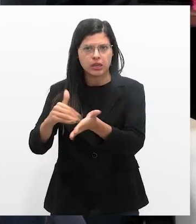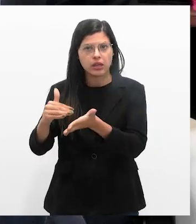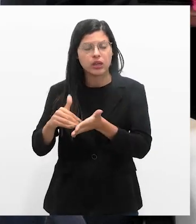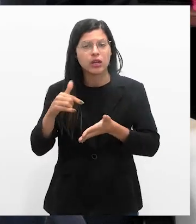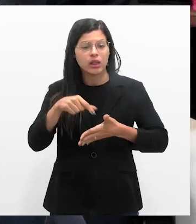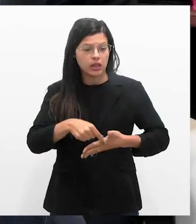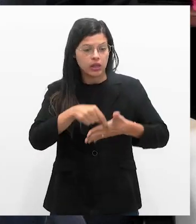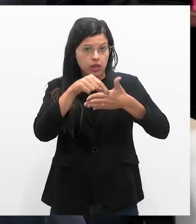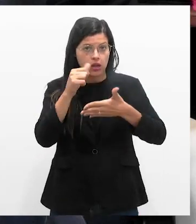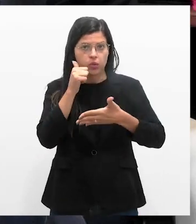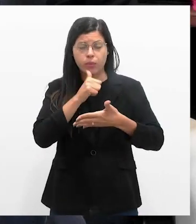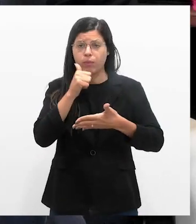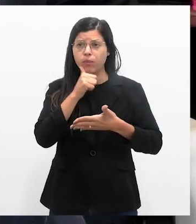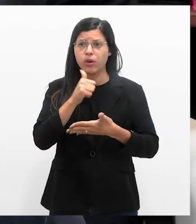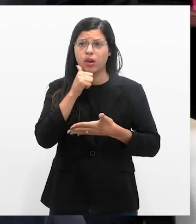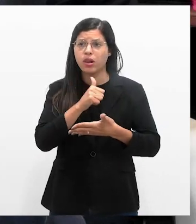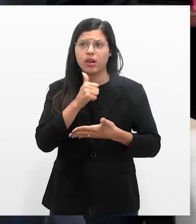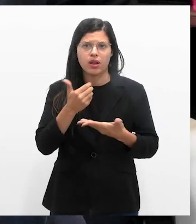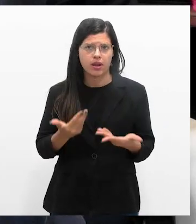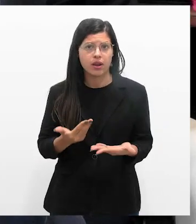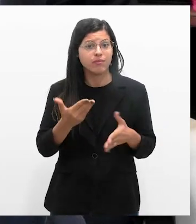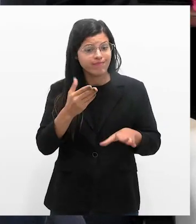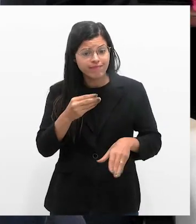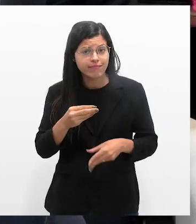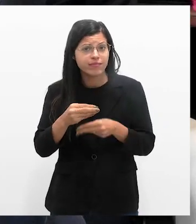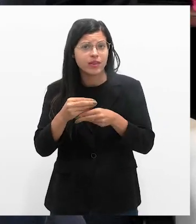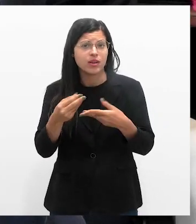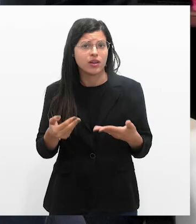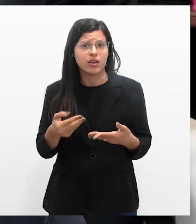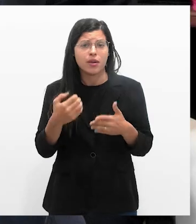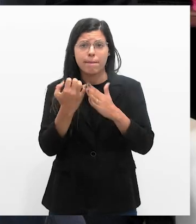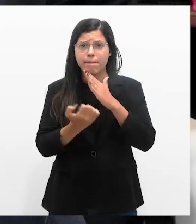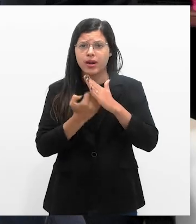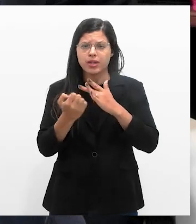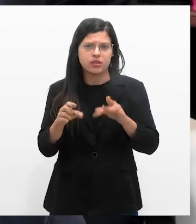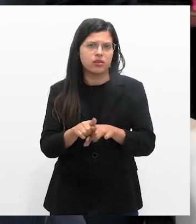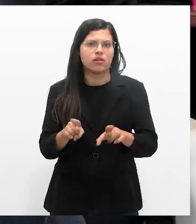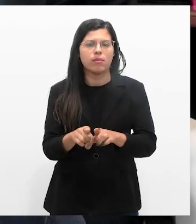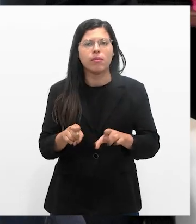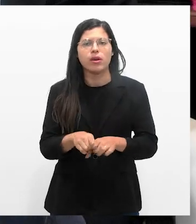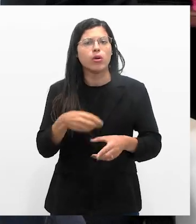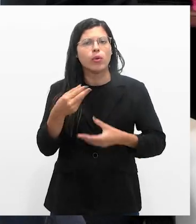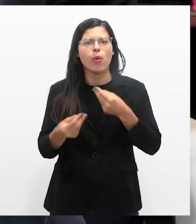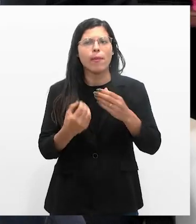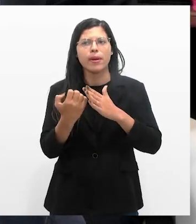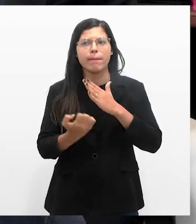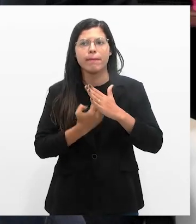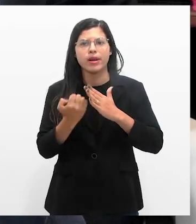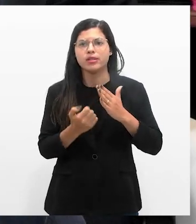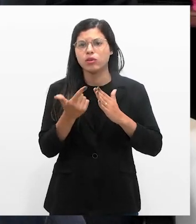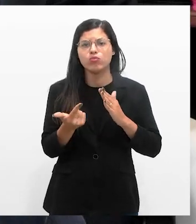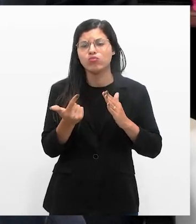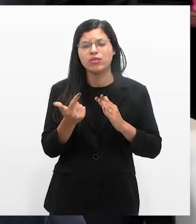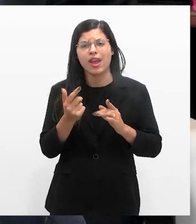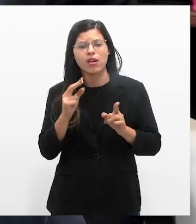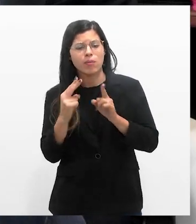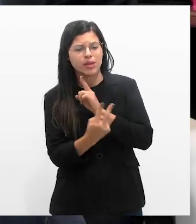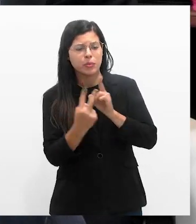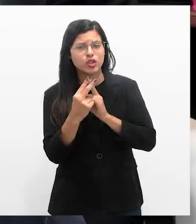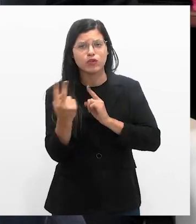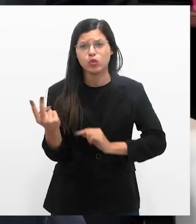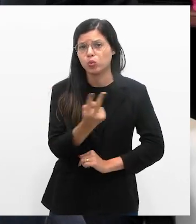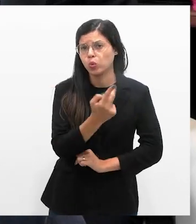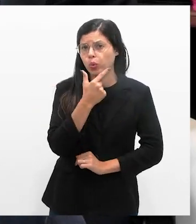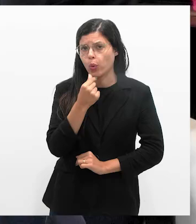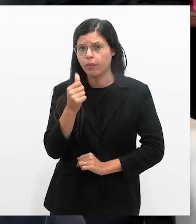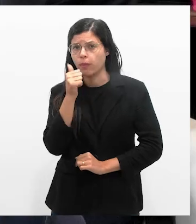pela mulher. São agregadores. E assim também a empresa. É inadmissível uma empresa que não tem os 2 olhares. Nós vamos estar falando de